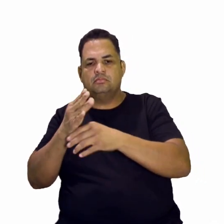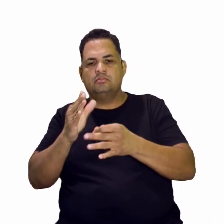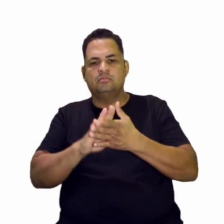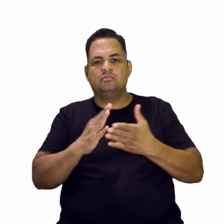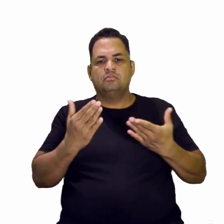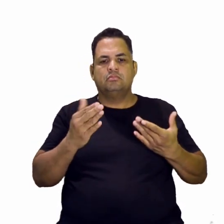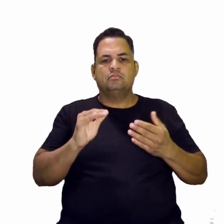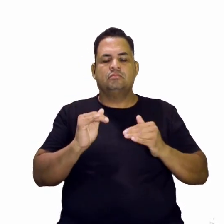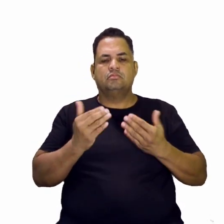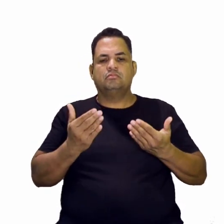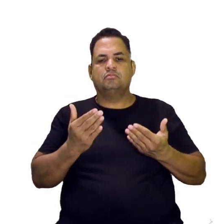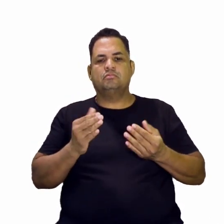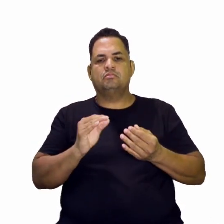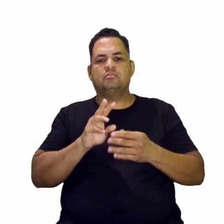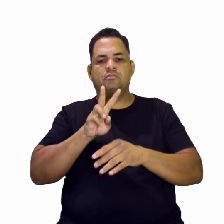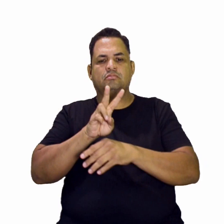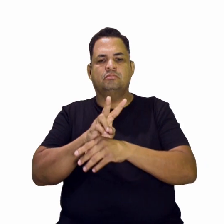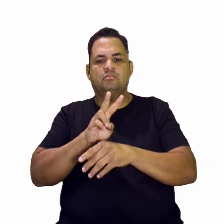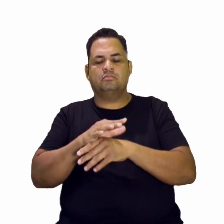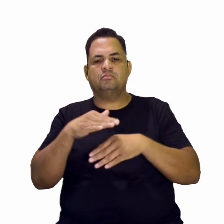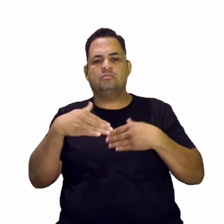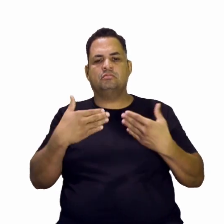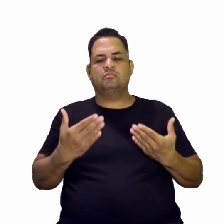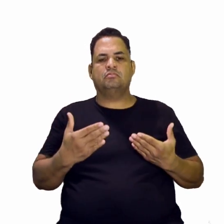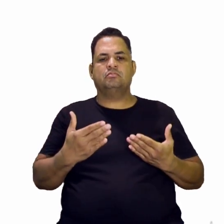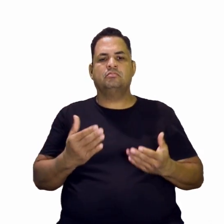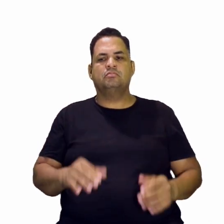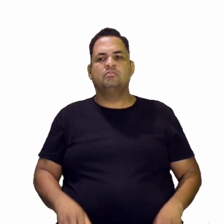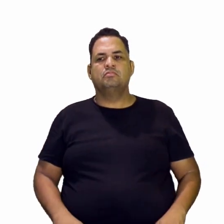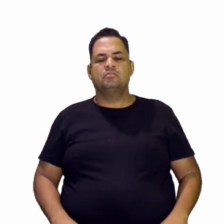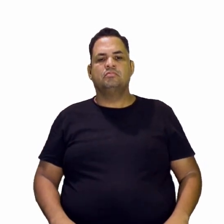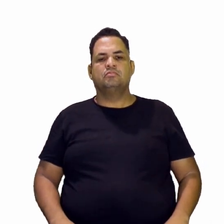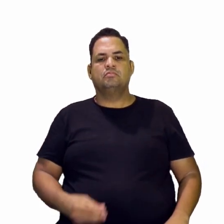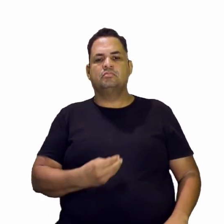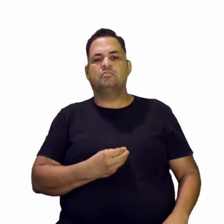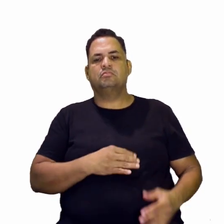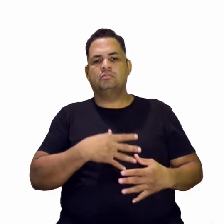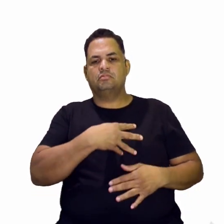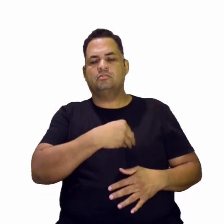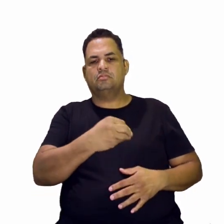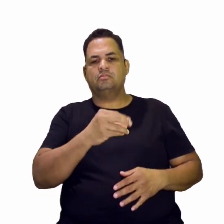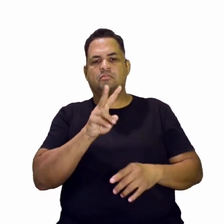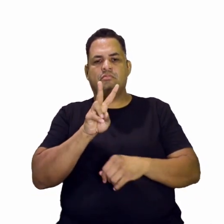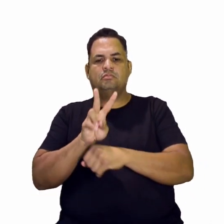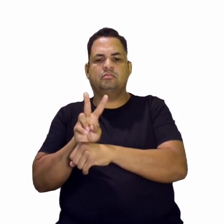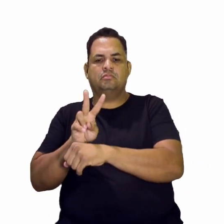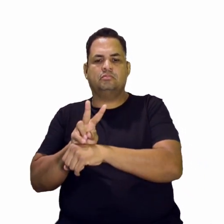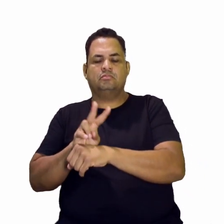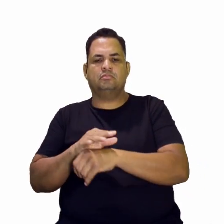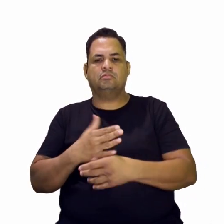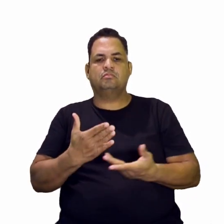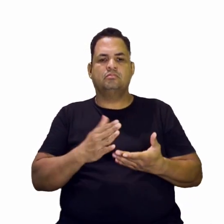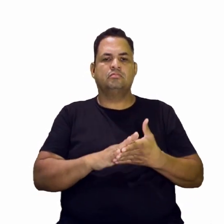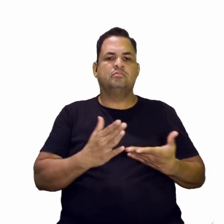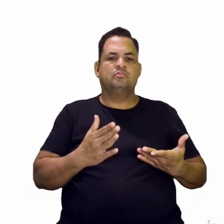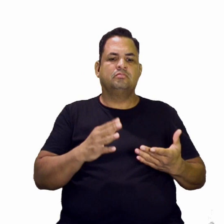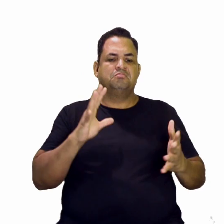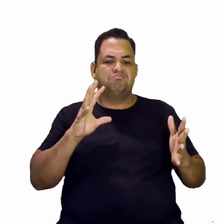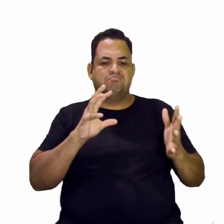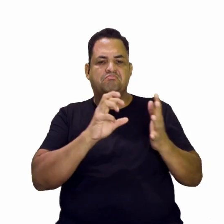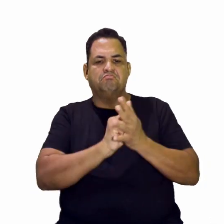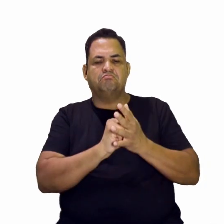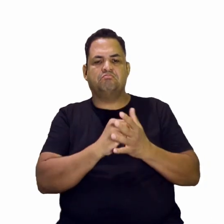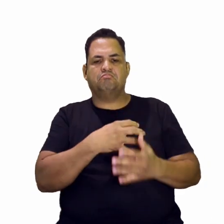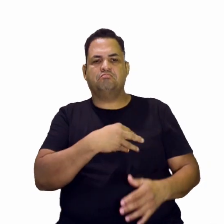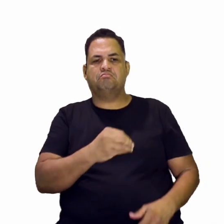essa proporção, né? Esse cuidado aí entre esses seus filhotes, tá? Protegendo do frio, de predadores,